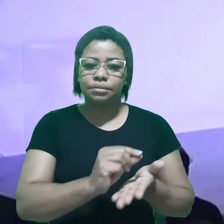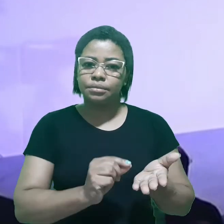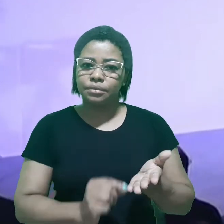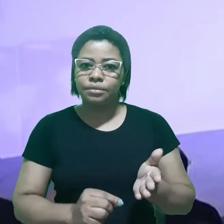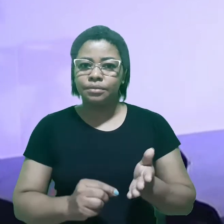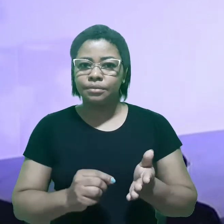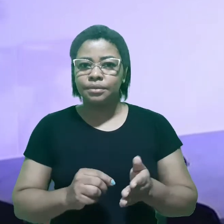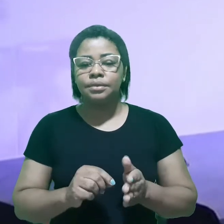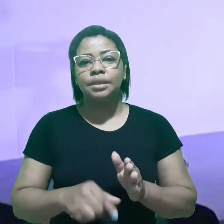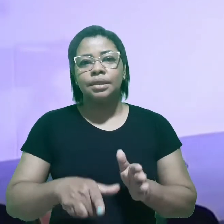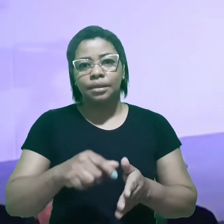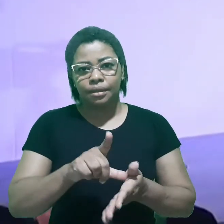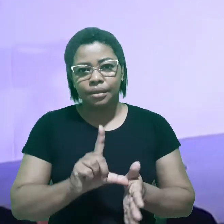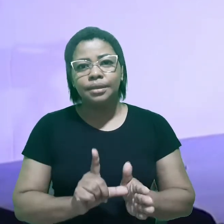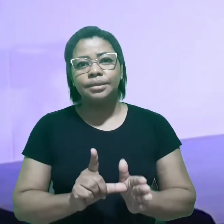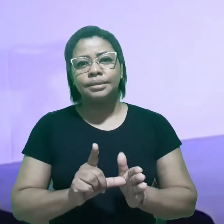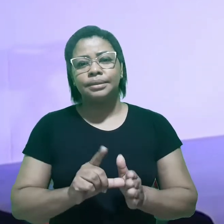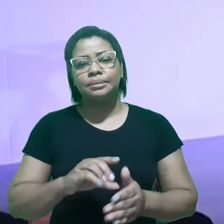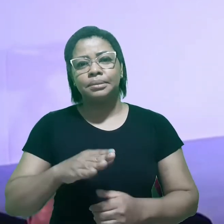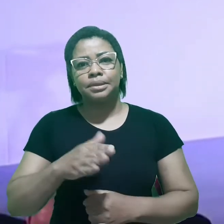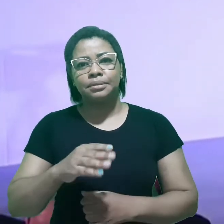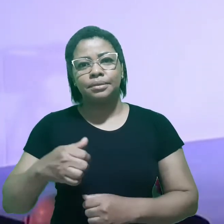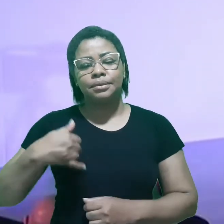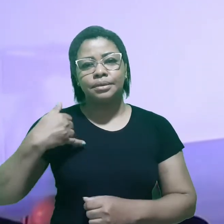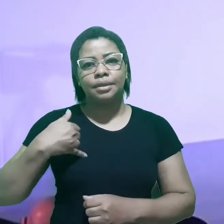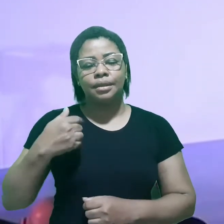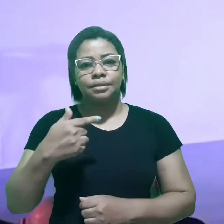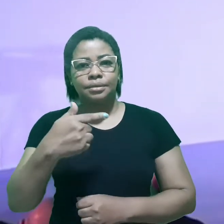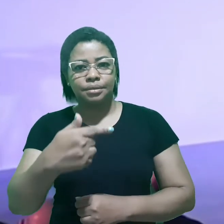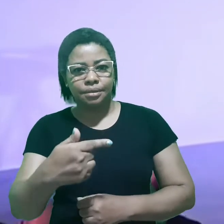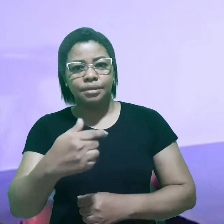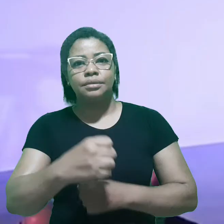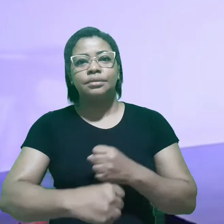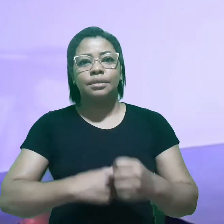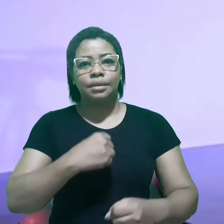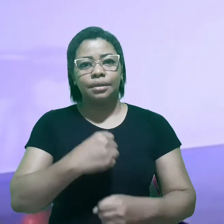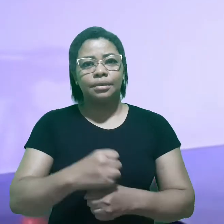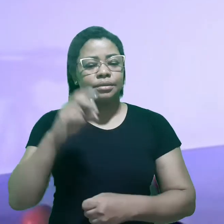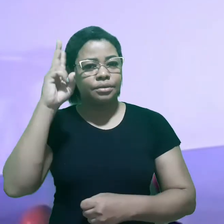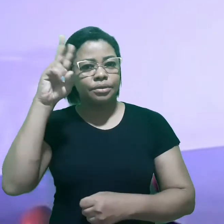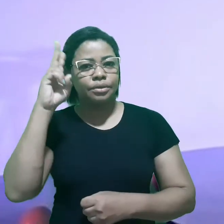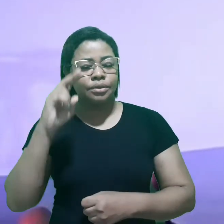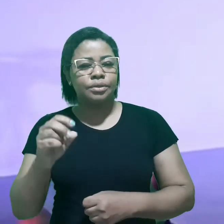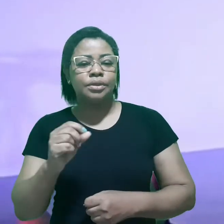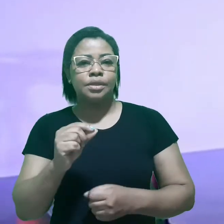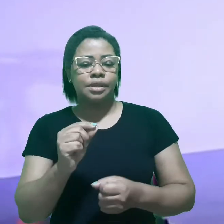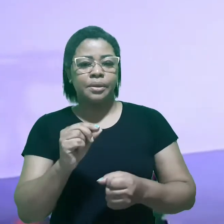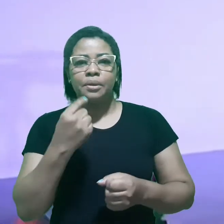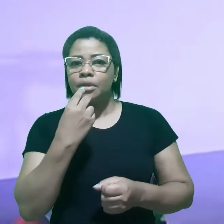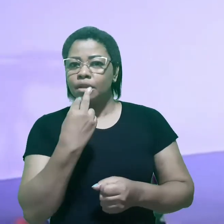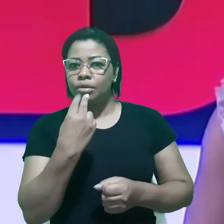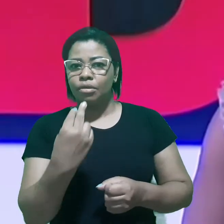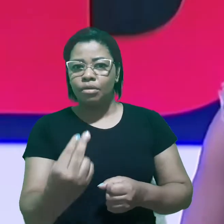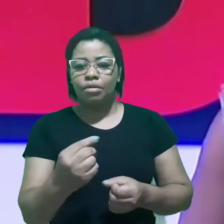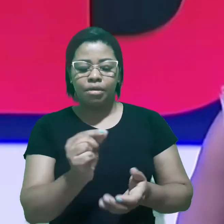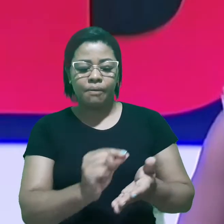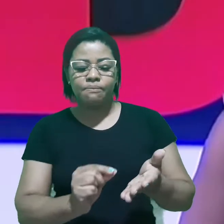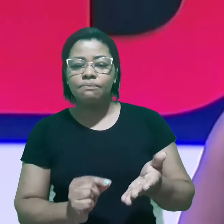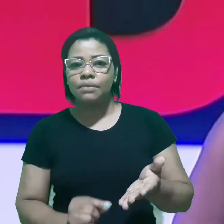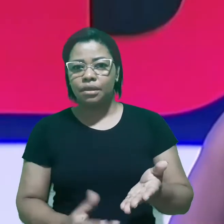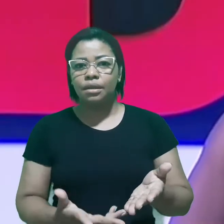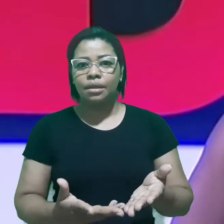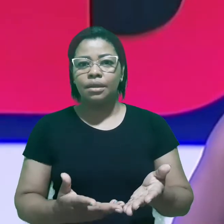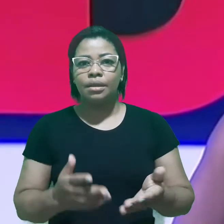dos 7 anos, histórias com ilustrações em giz de cera, que minha pobre mãe era obrigada a ler, eu